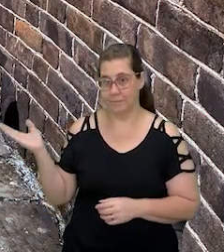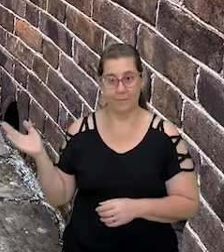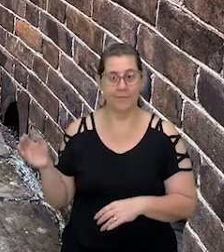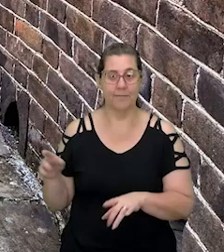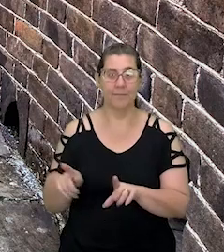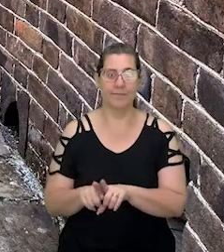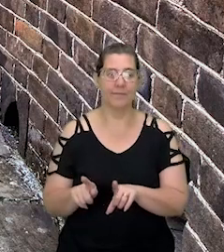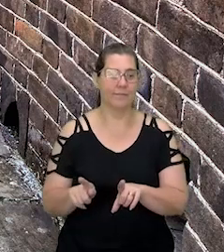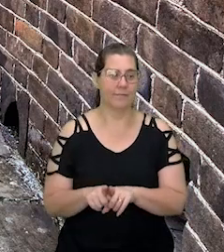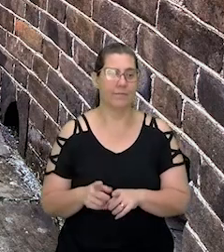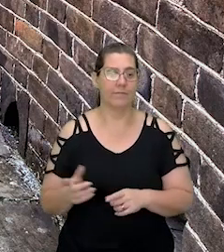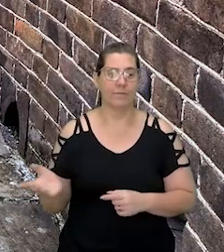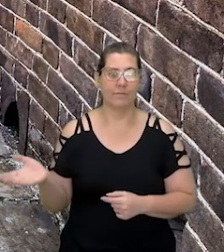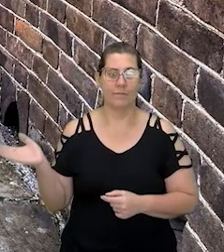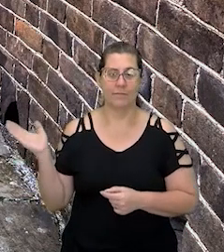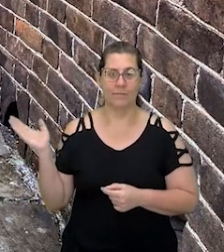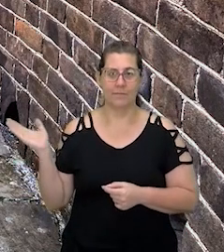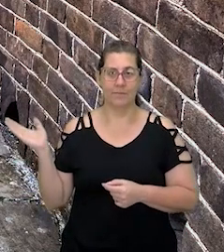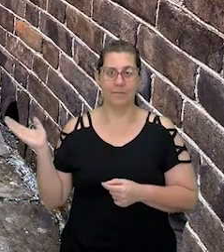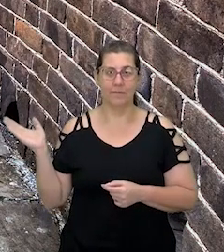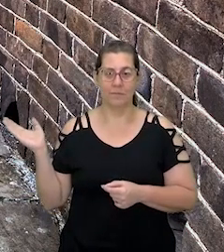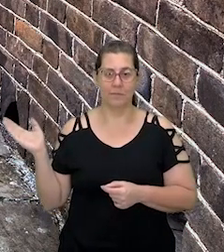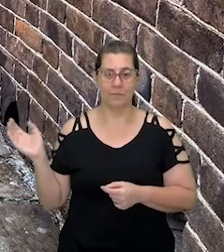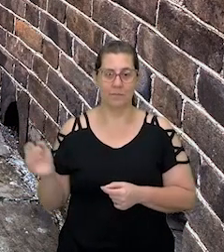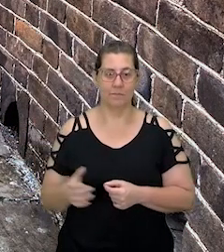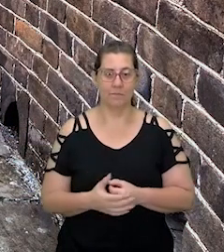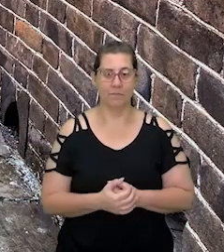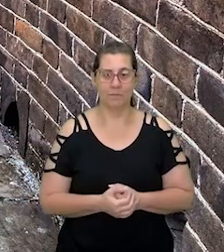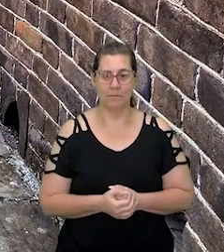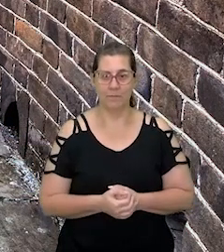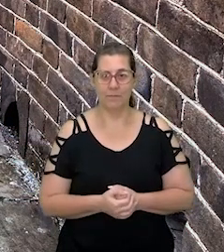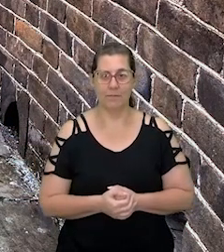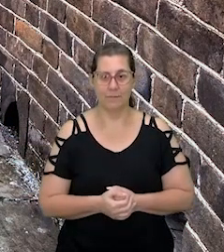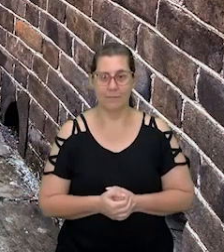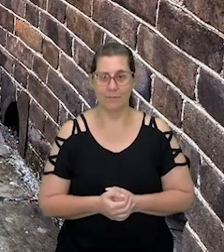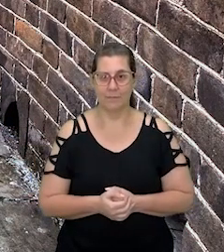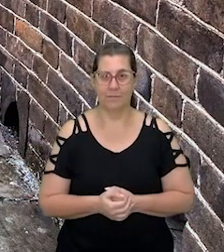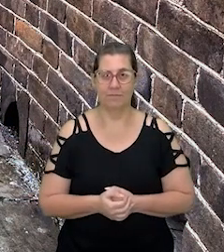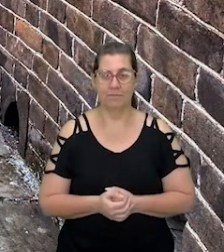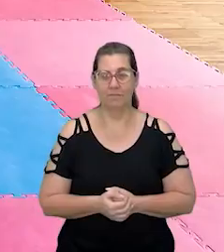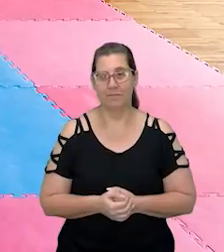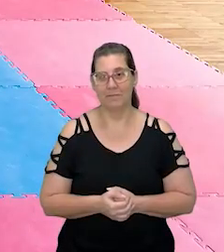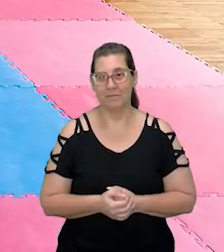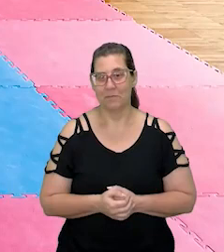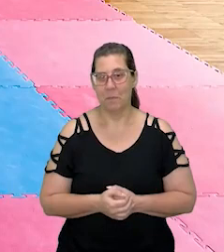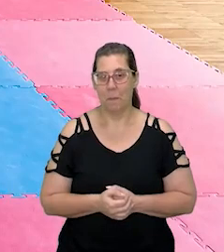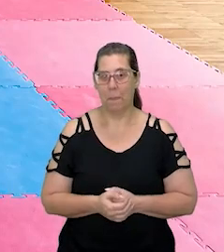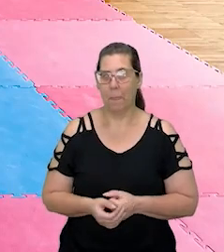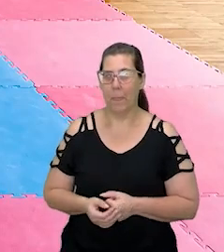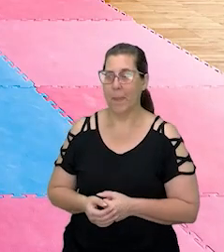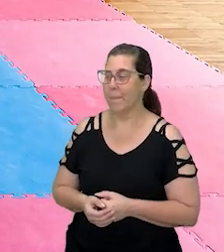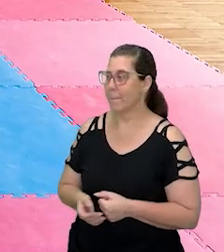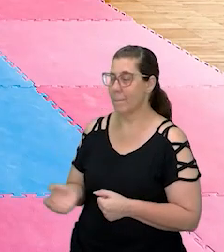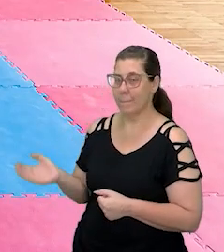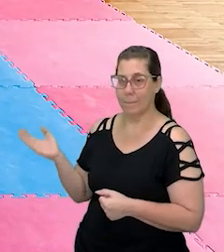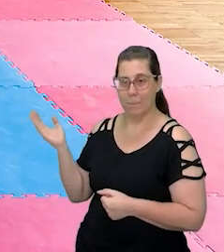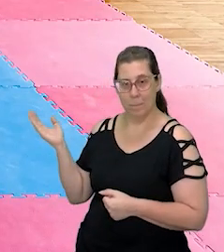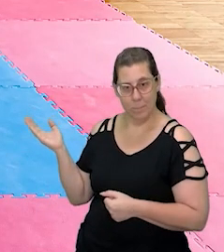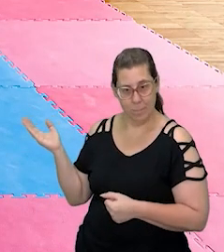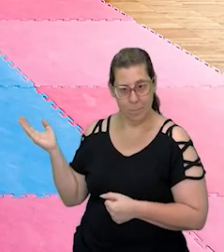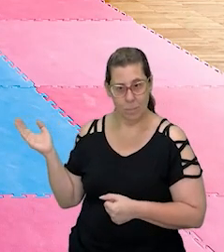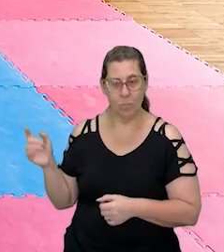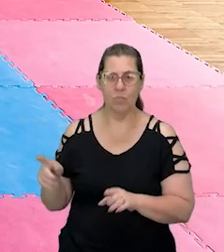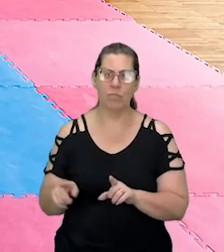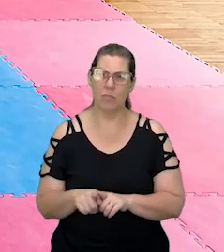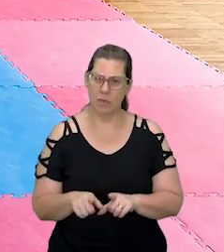Olha, de São Paulo para a China, o que você acha? Um grande Fantástico, visual. Fantástico, é isso. É, olha só, tatame,